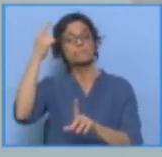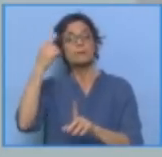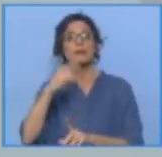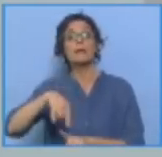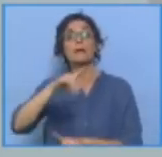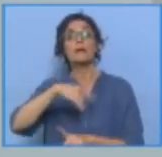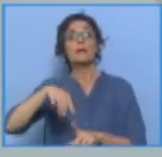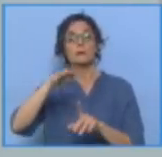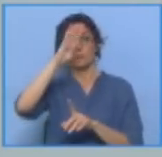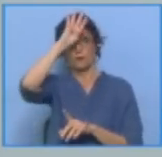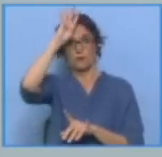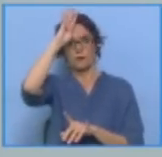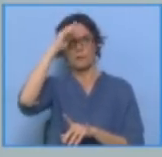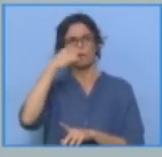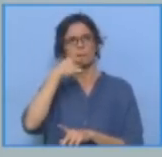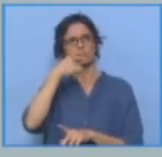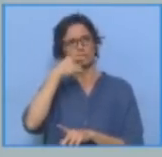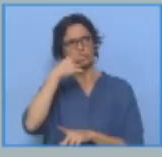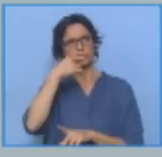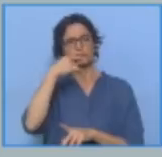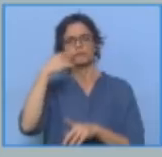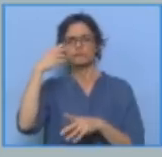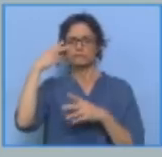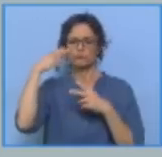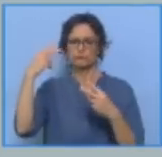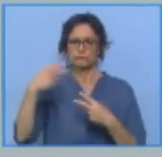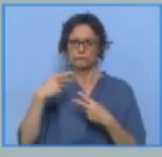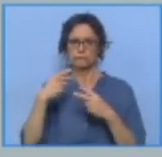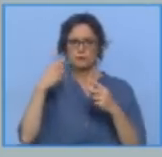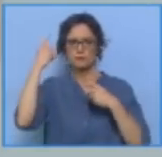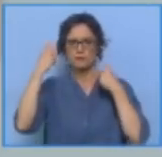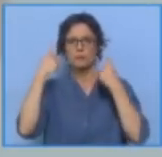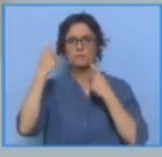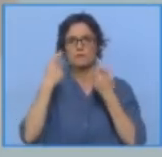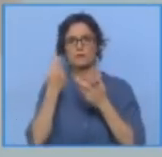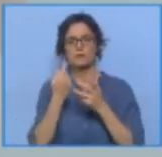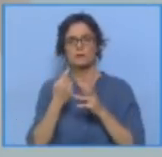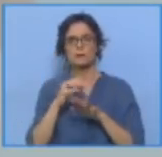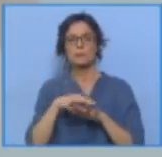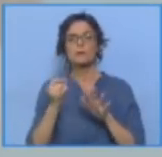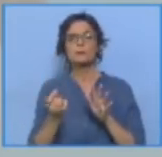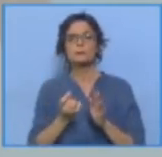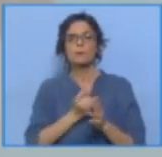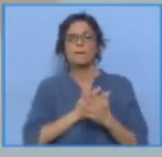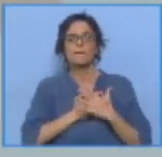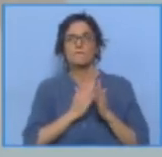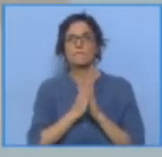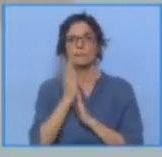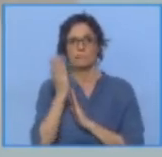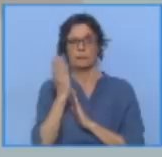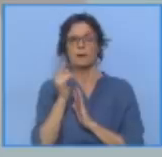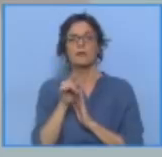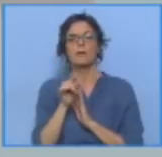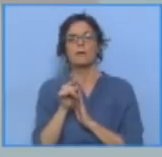propusemos-nos refletir sobre o credo, sobre a nossa fé. E nesse contexto surgiu